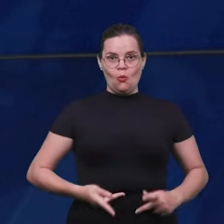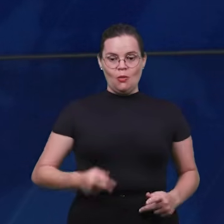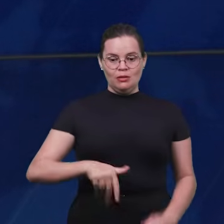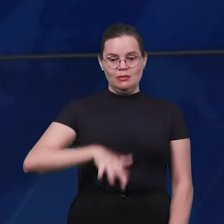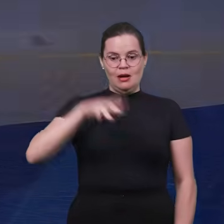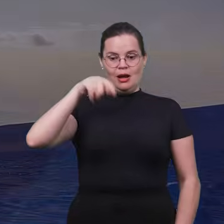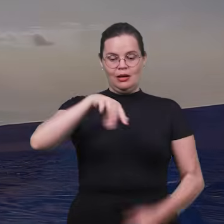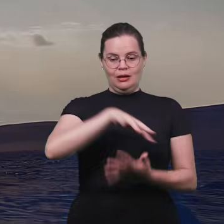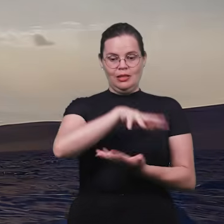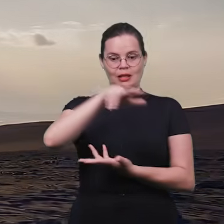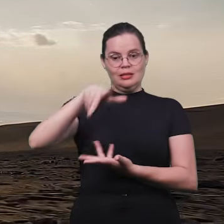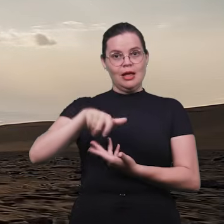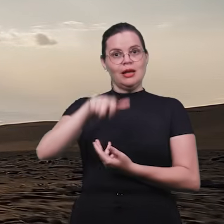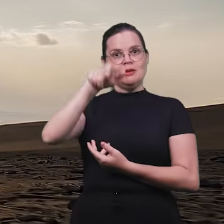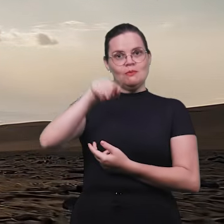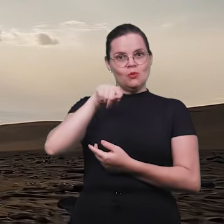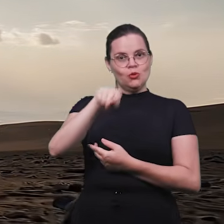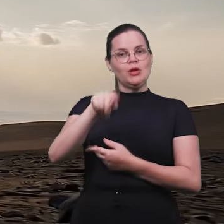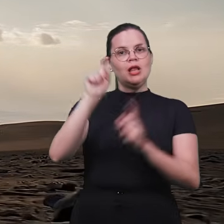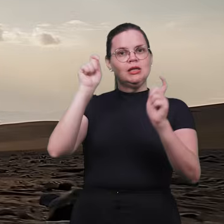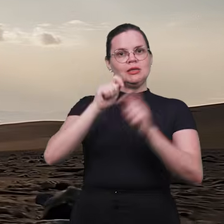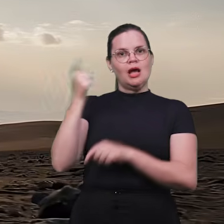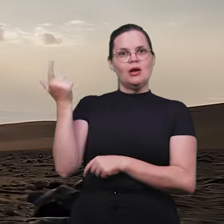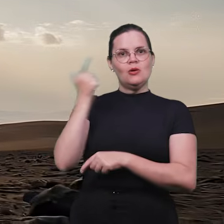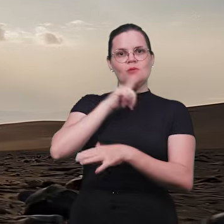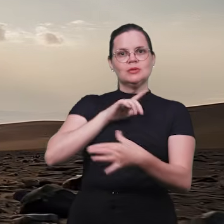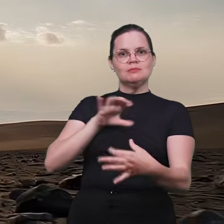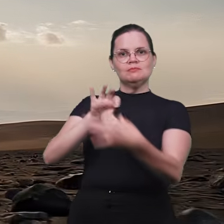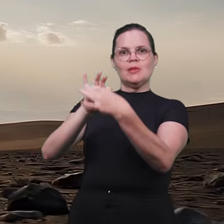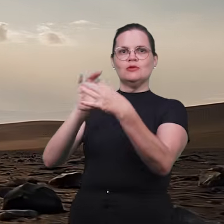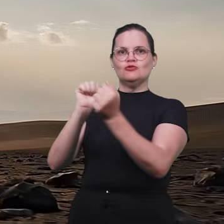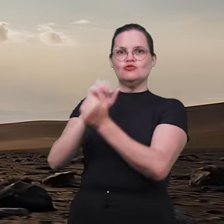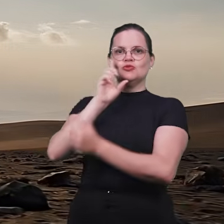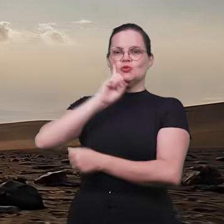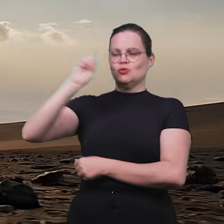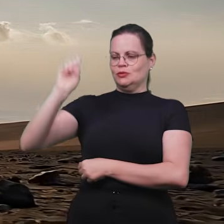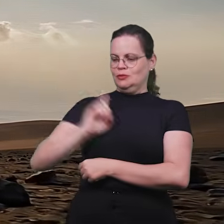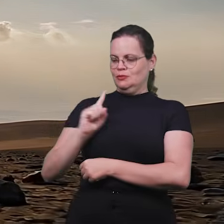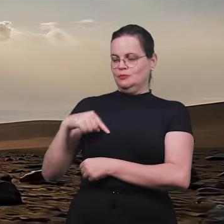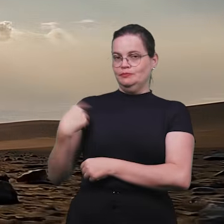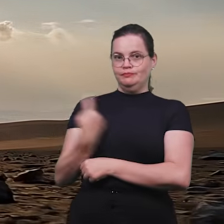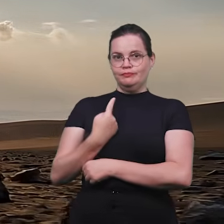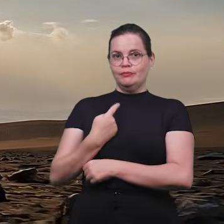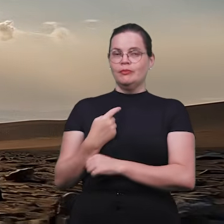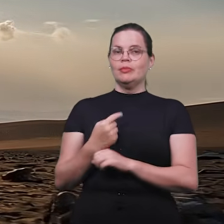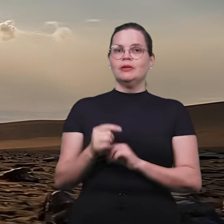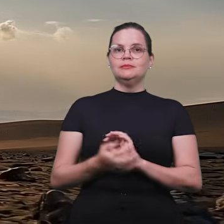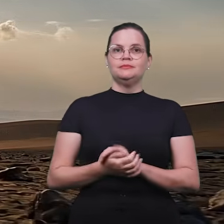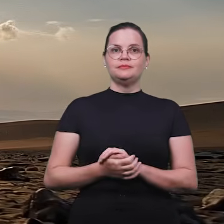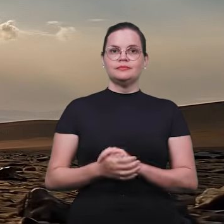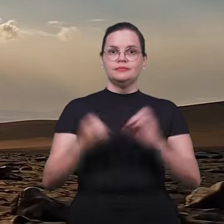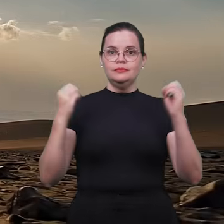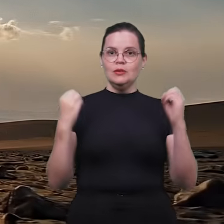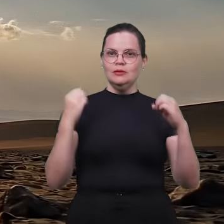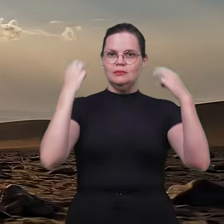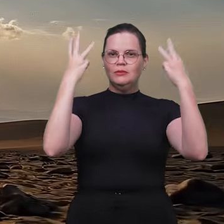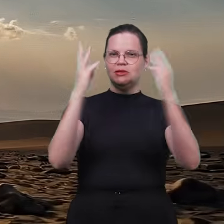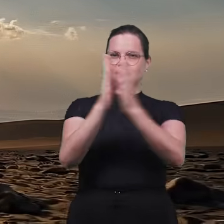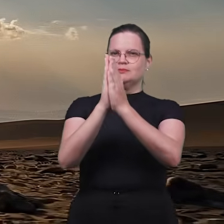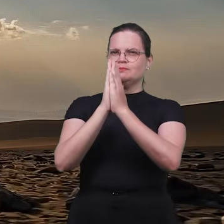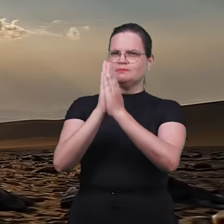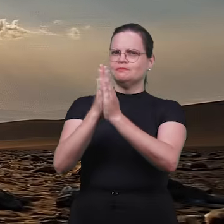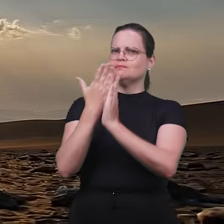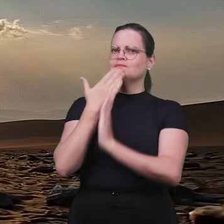dele nós pudéssemos continuar tendo a presença de Deus conosco. Mesmo quando Moisés roga a